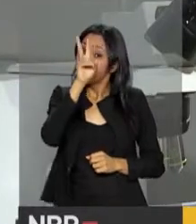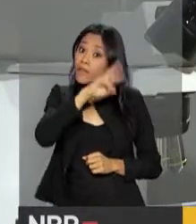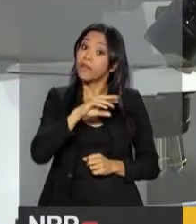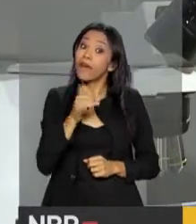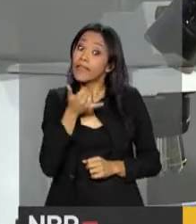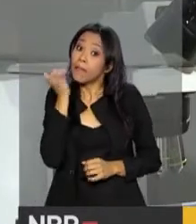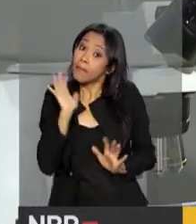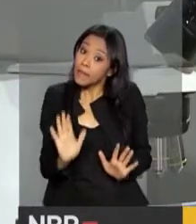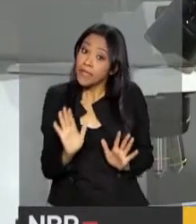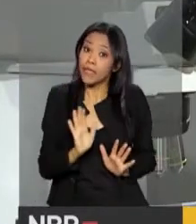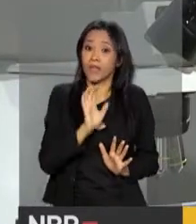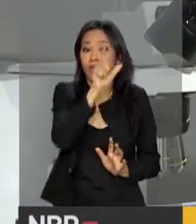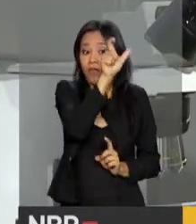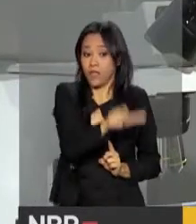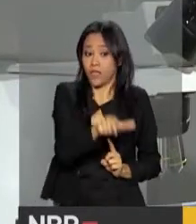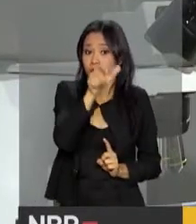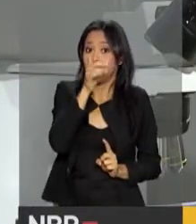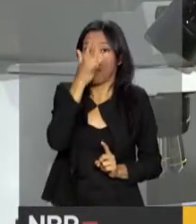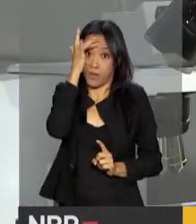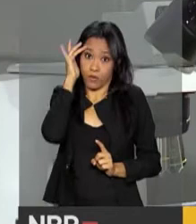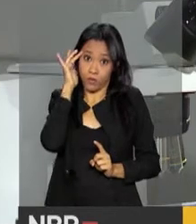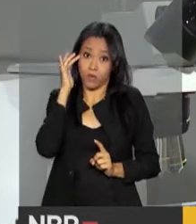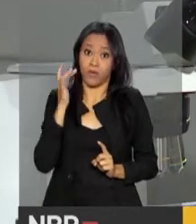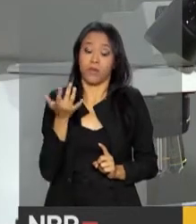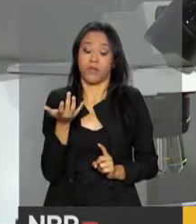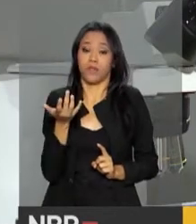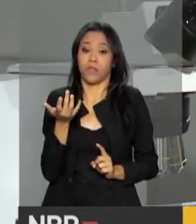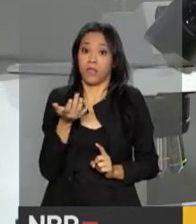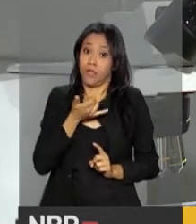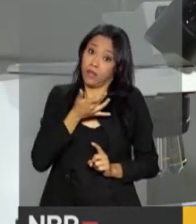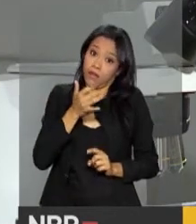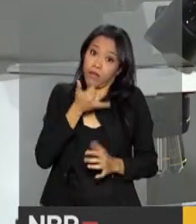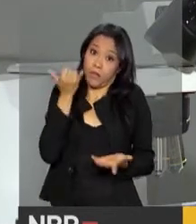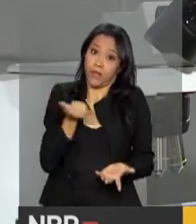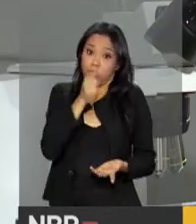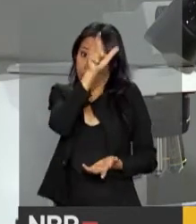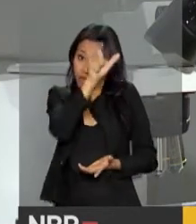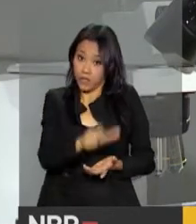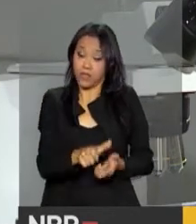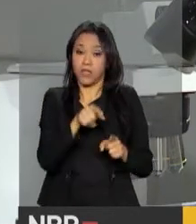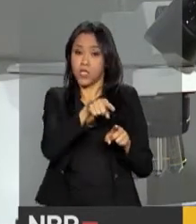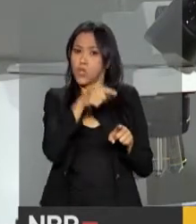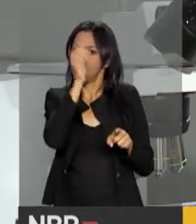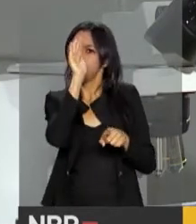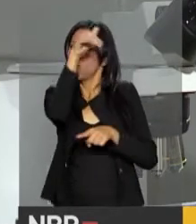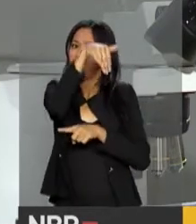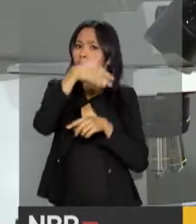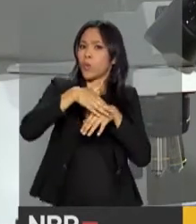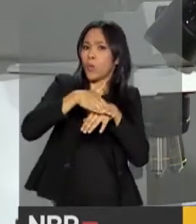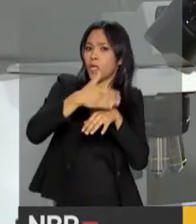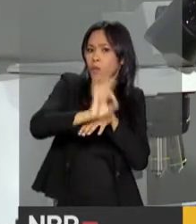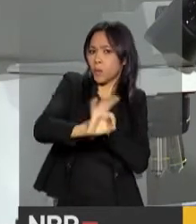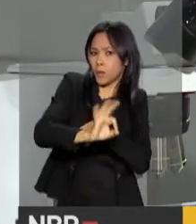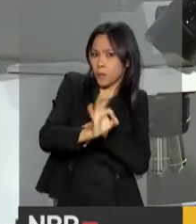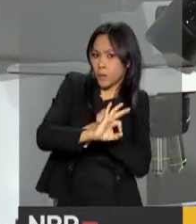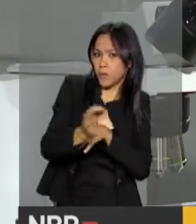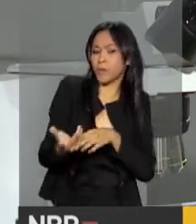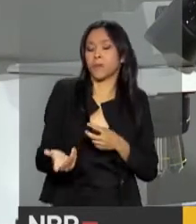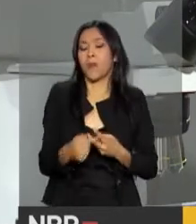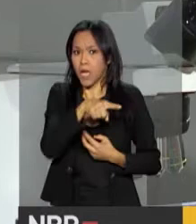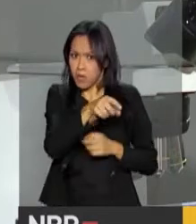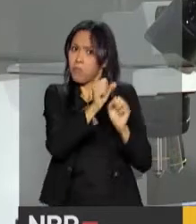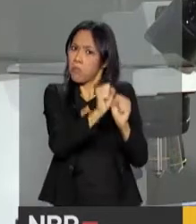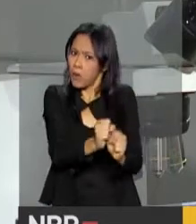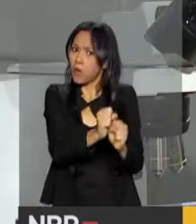vai depender muito da condição do doador né se o doador não tiver doença preexistente ele